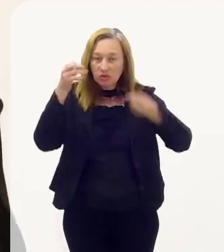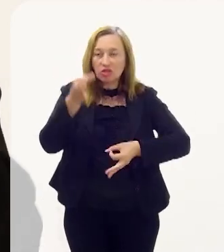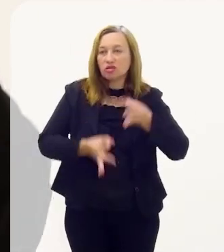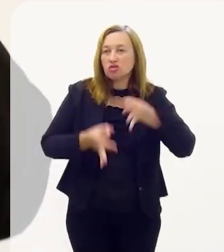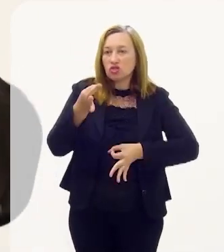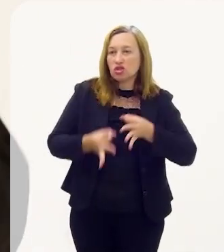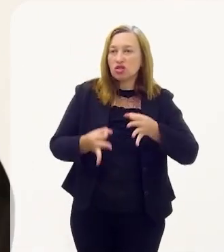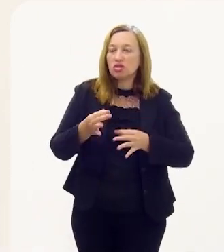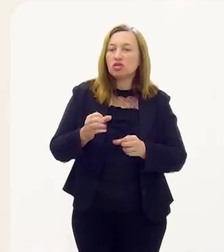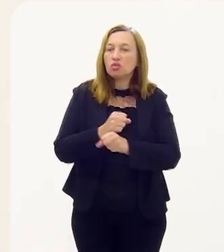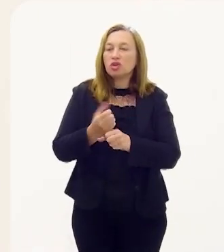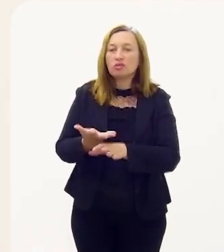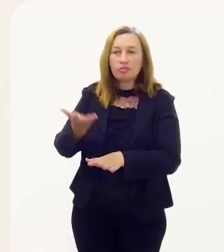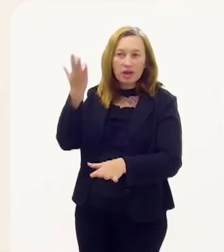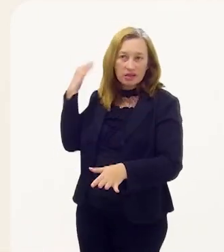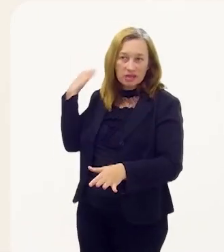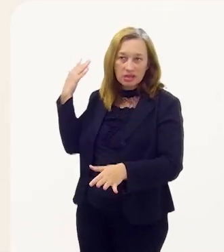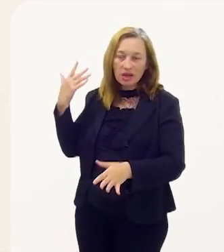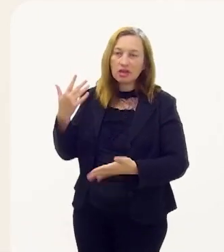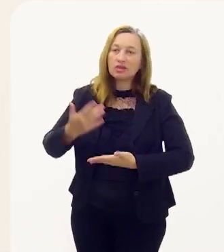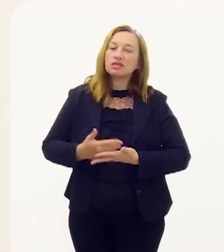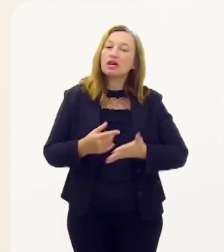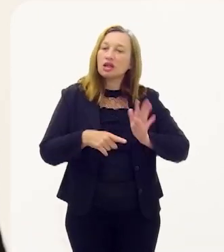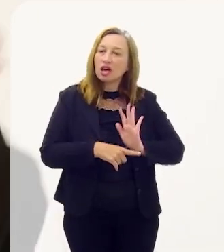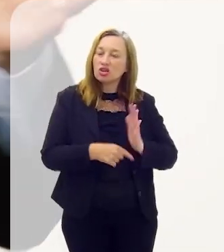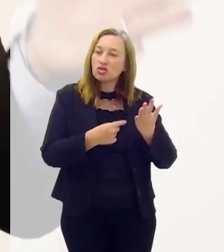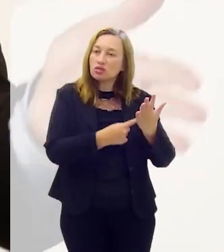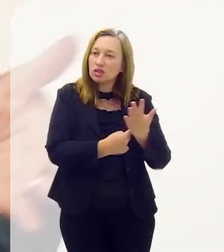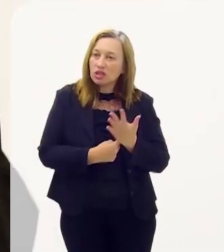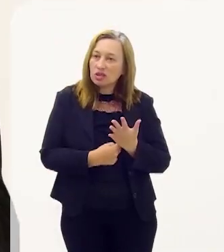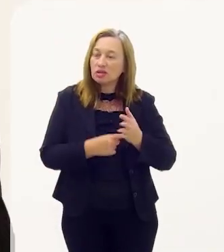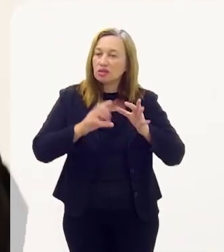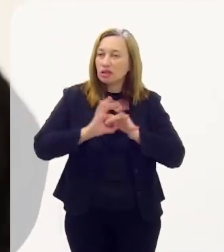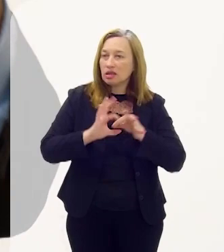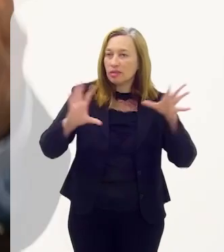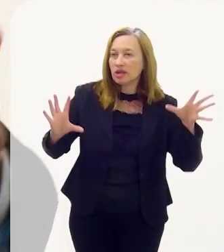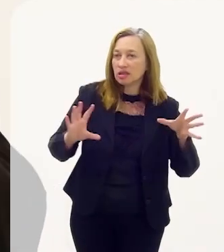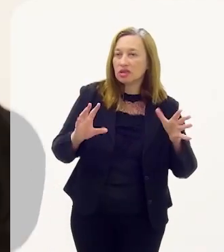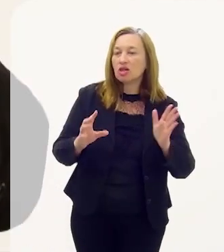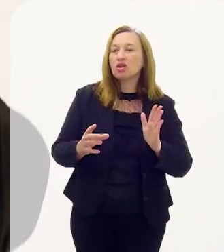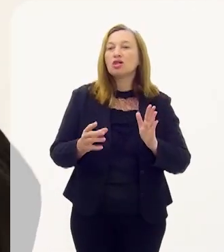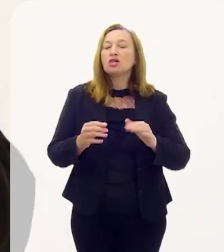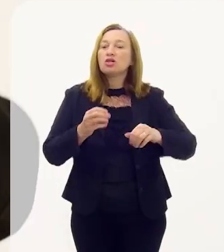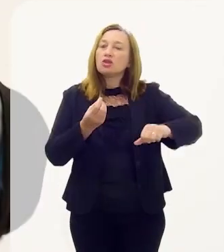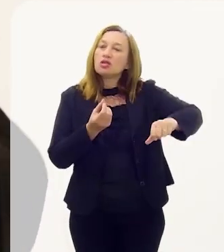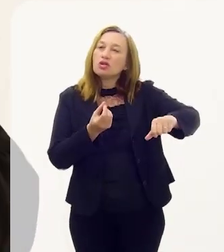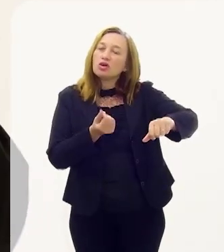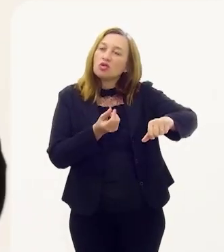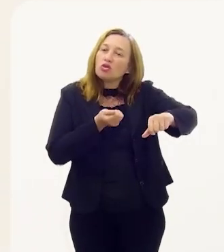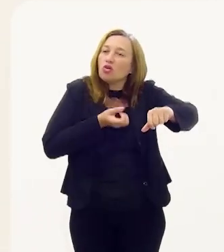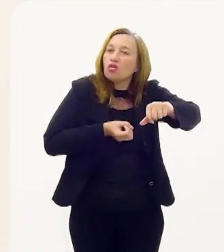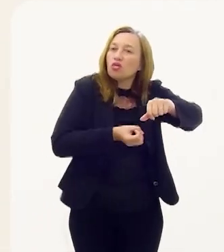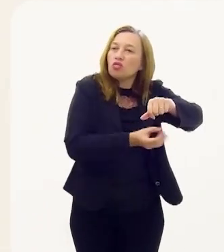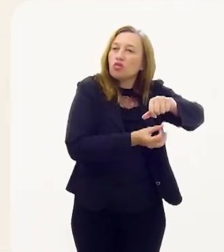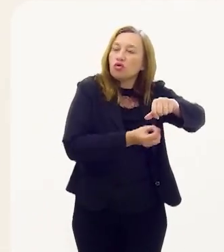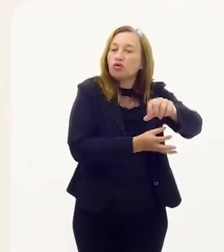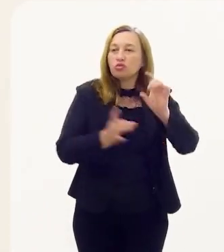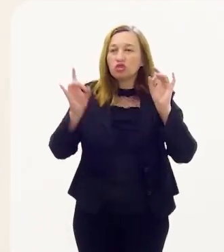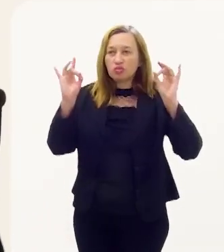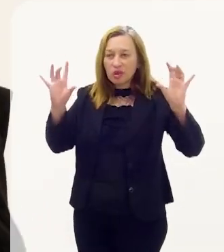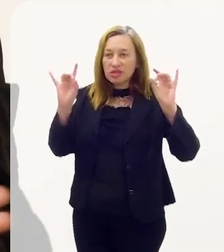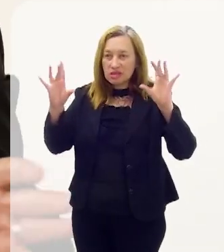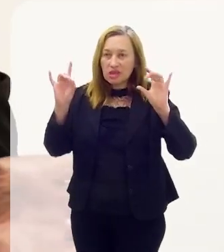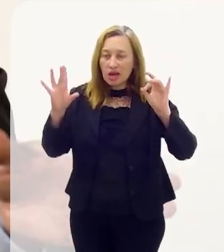o passado tem garantido, inclusive, a nossa autonomia, a questão do fundo especial, que nos permite,